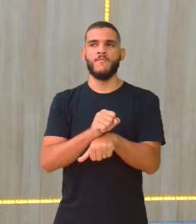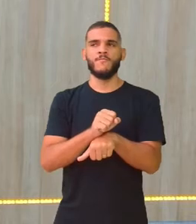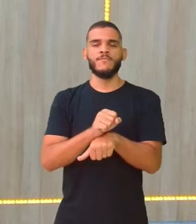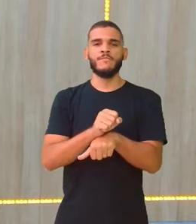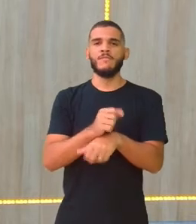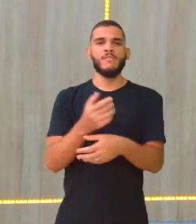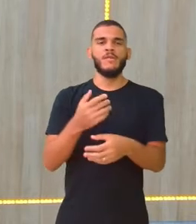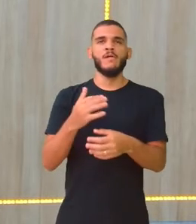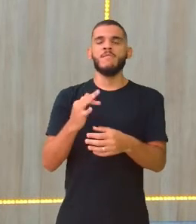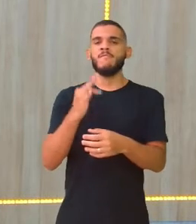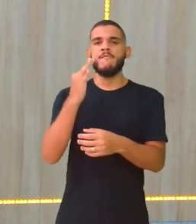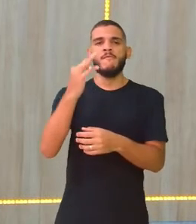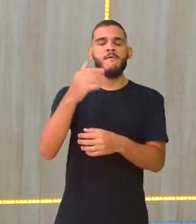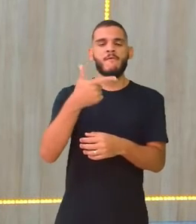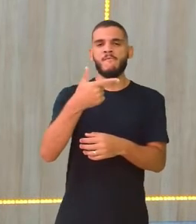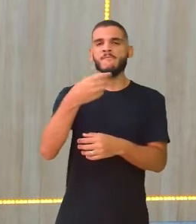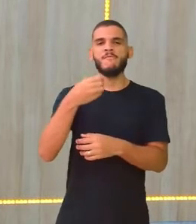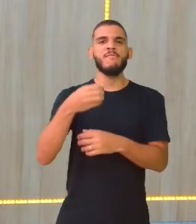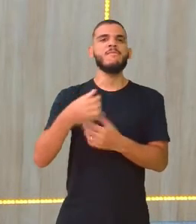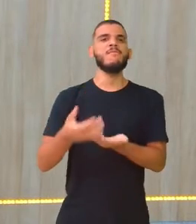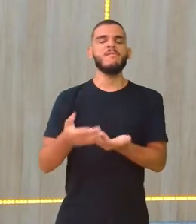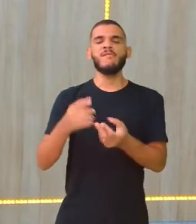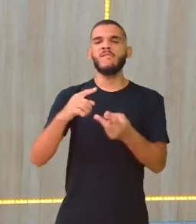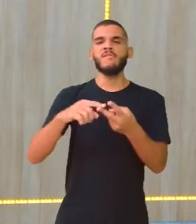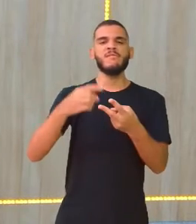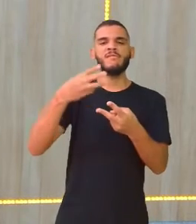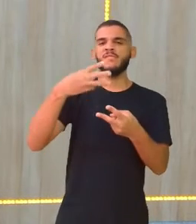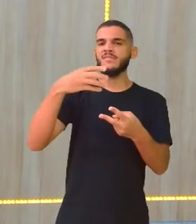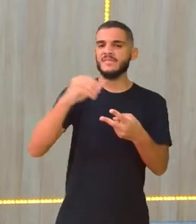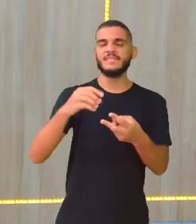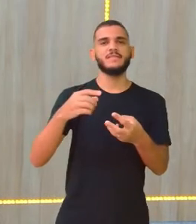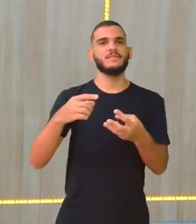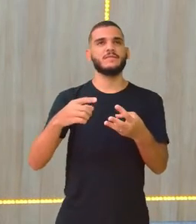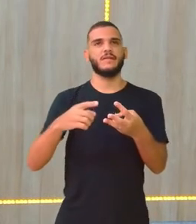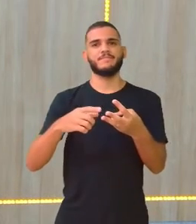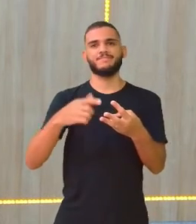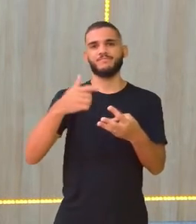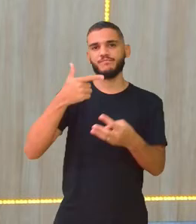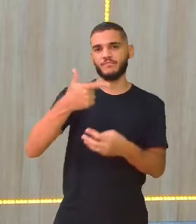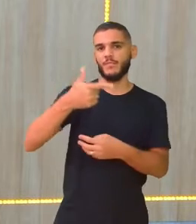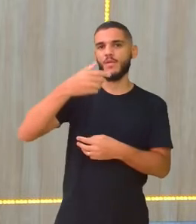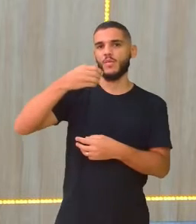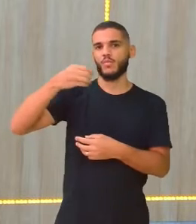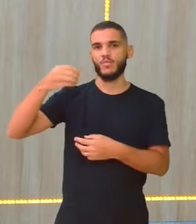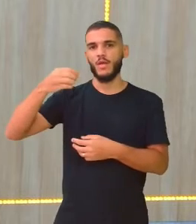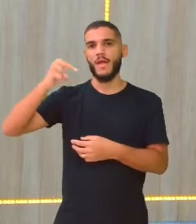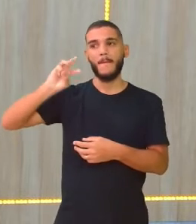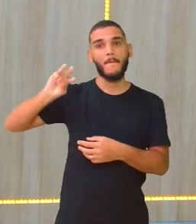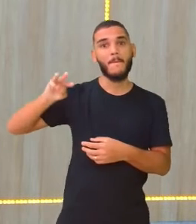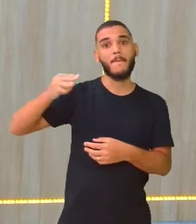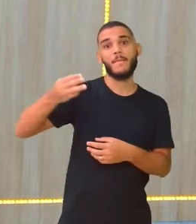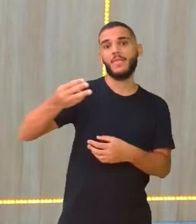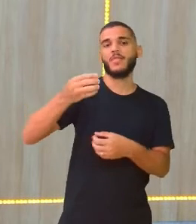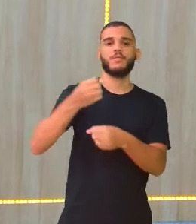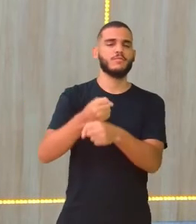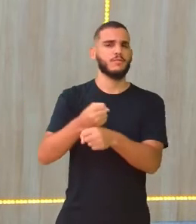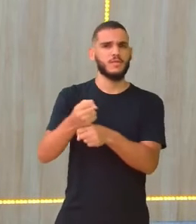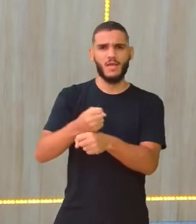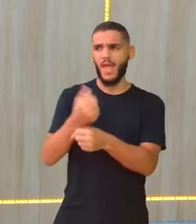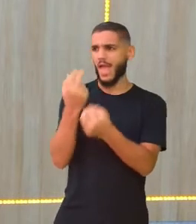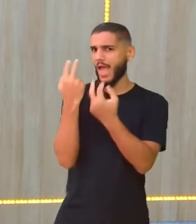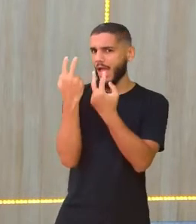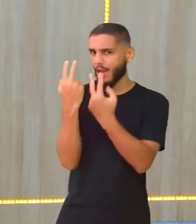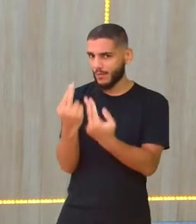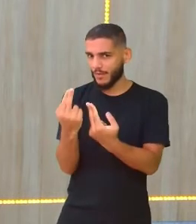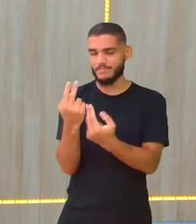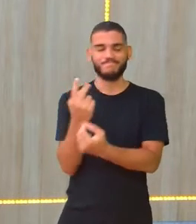20, 30, 100, 200 milhões de anos, aquele lugar vai estar do mesmo